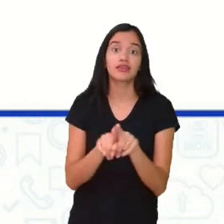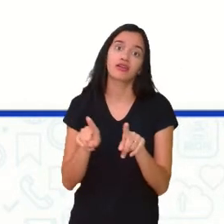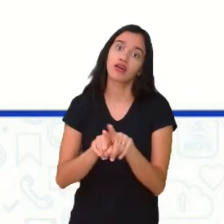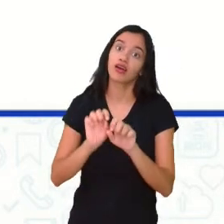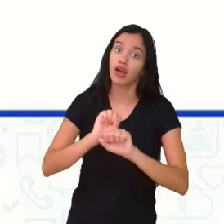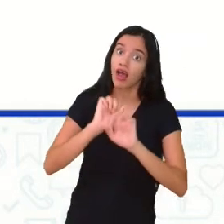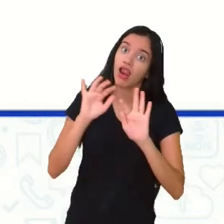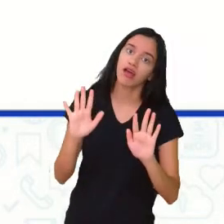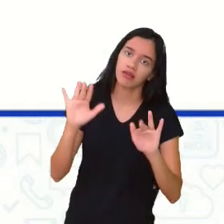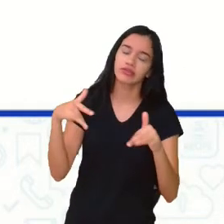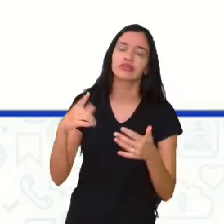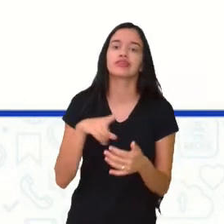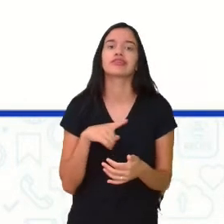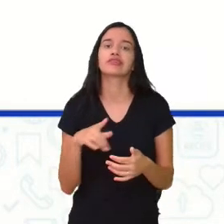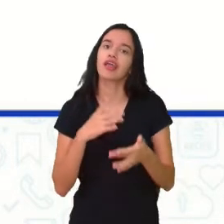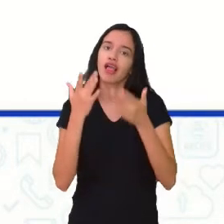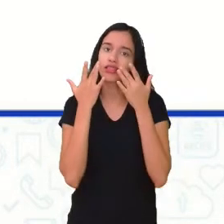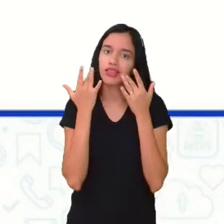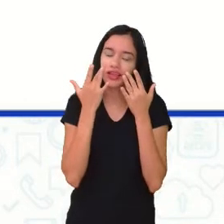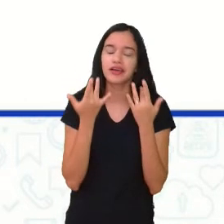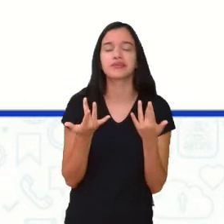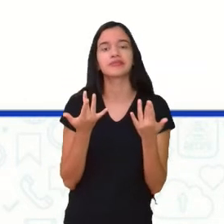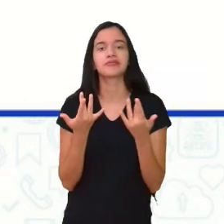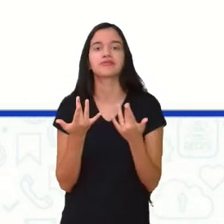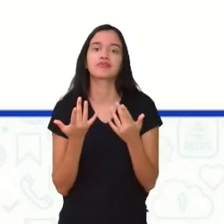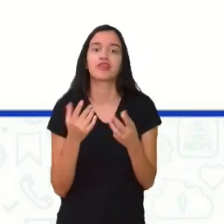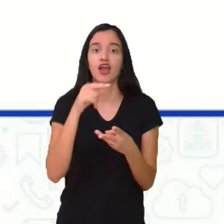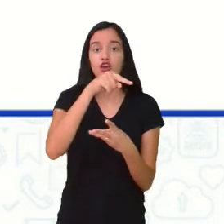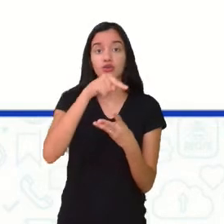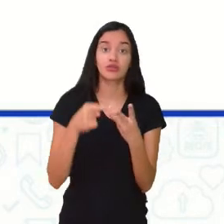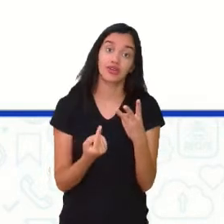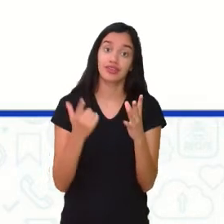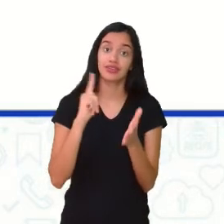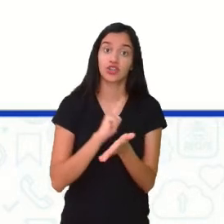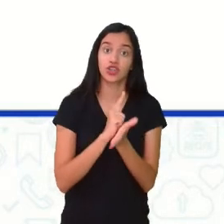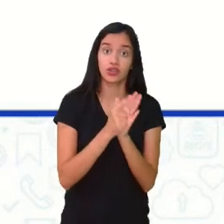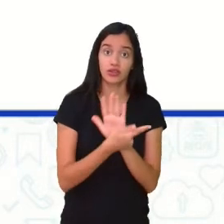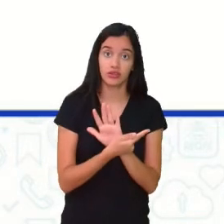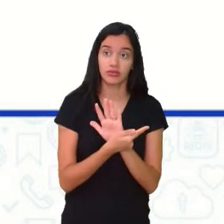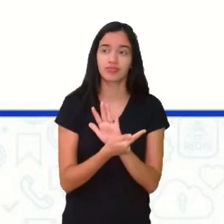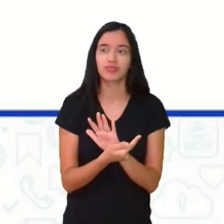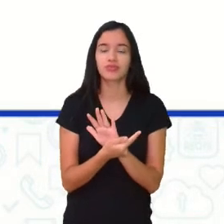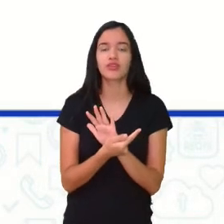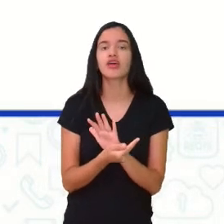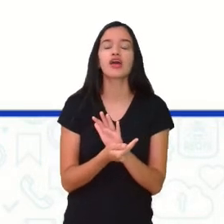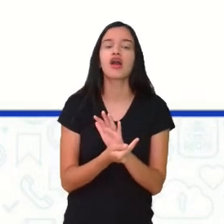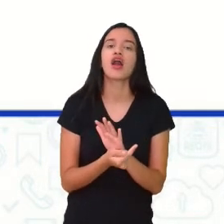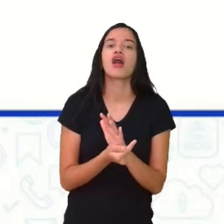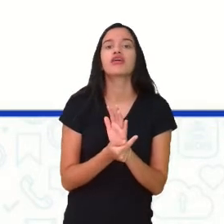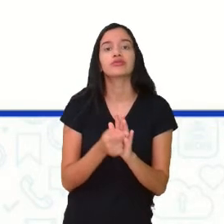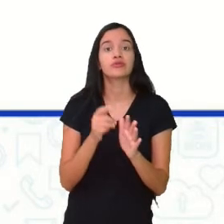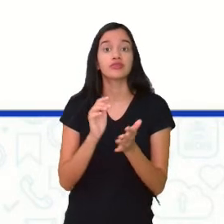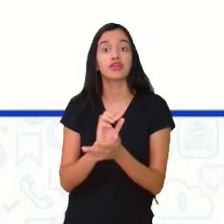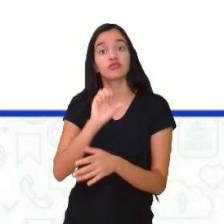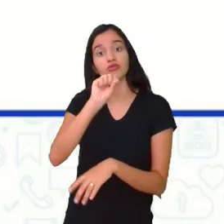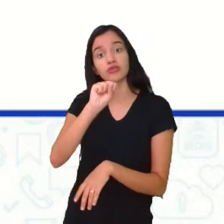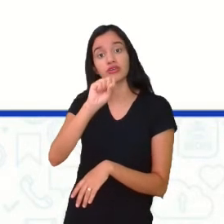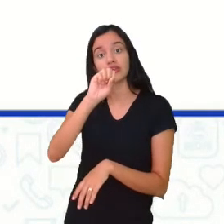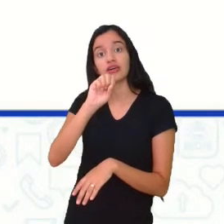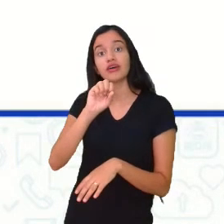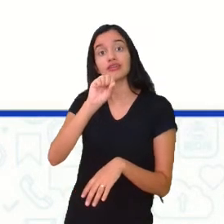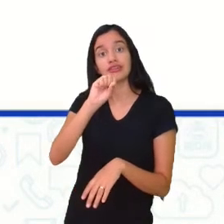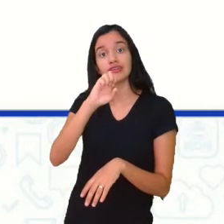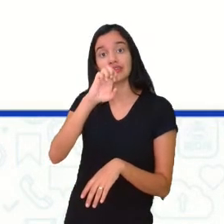se era uma festividade, tinha que ter teatro. Então, os 3 gêneros do teatro secular são a